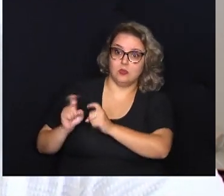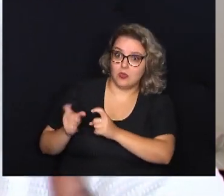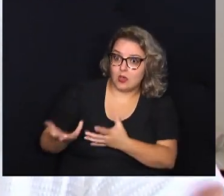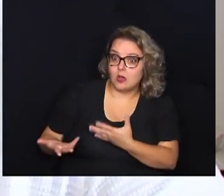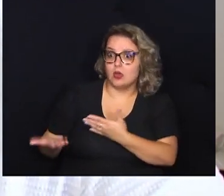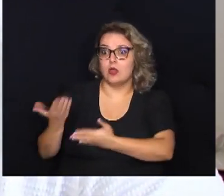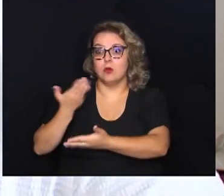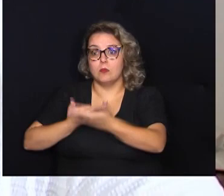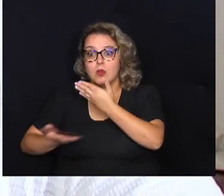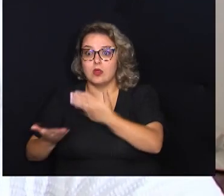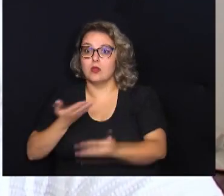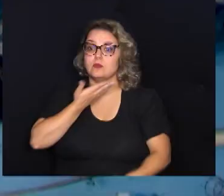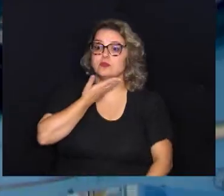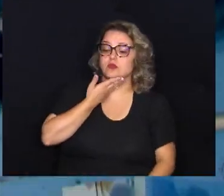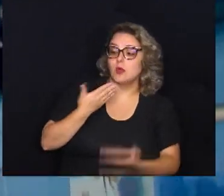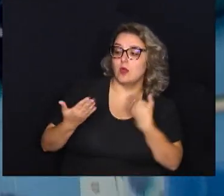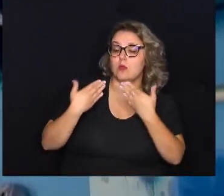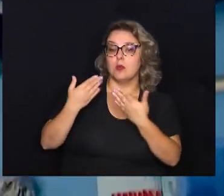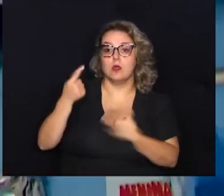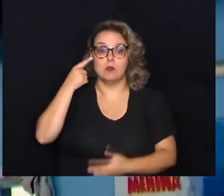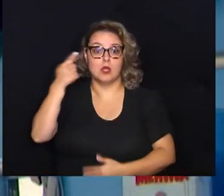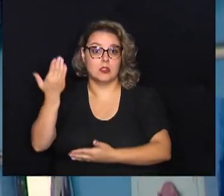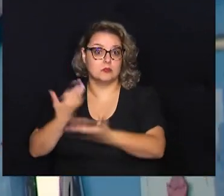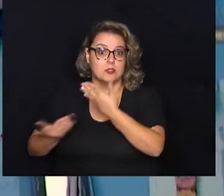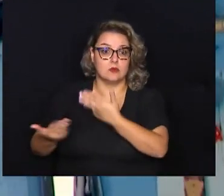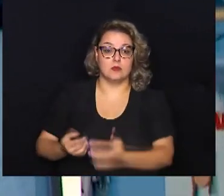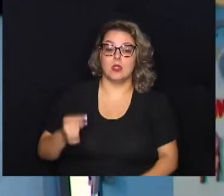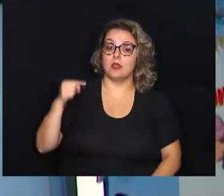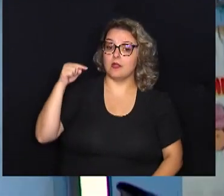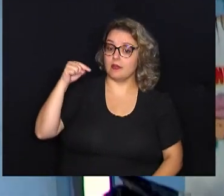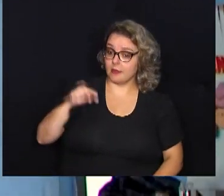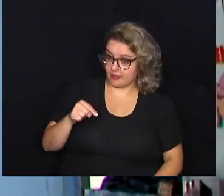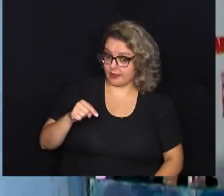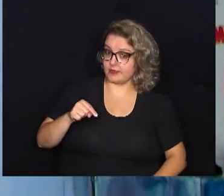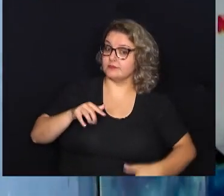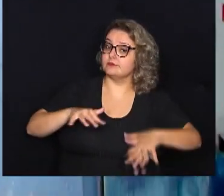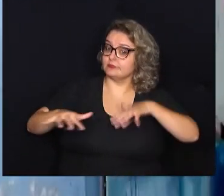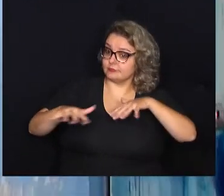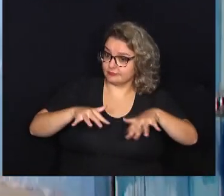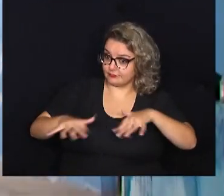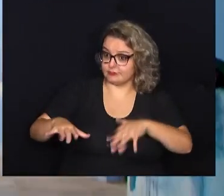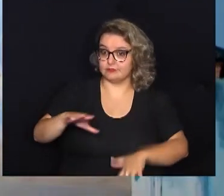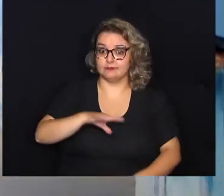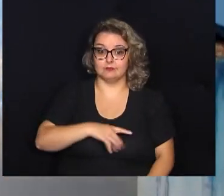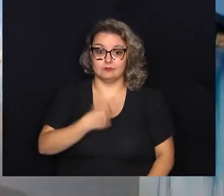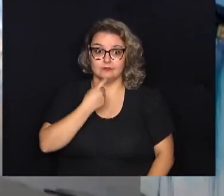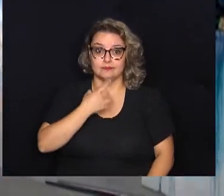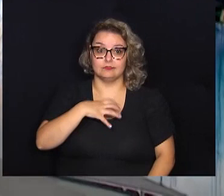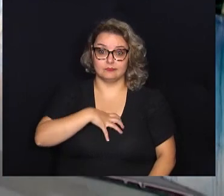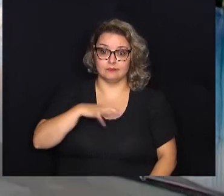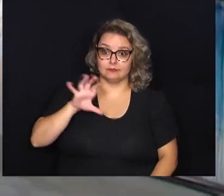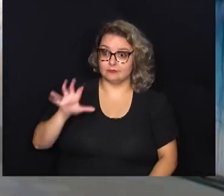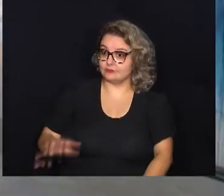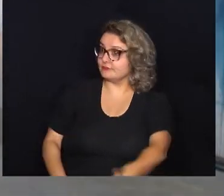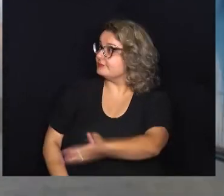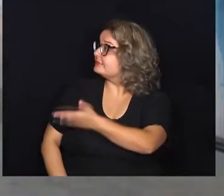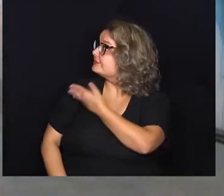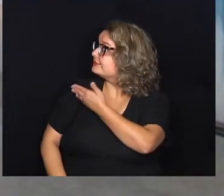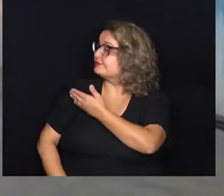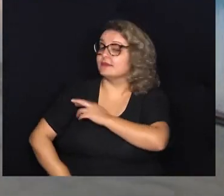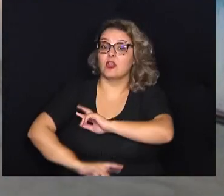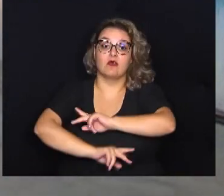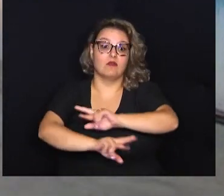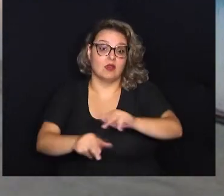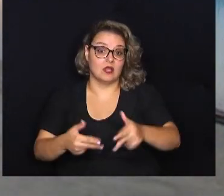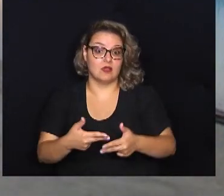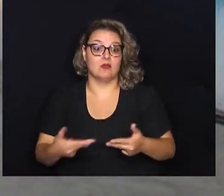trocar um papo, trocar umas ideias. E aqui, que tanto movimentou a cidade, está assim, com muita coisa para fazer